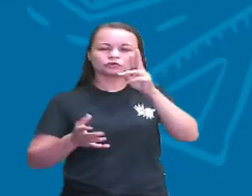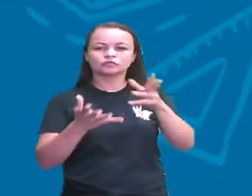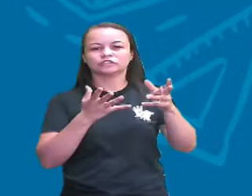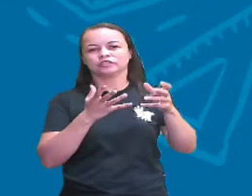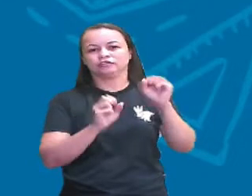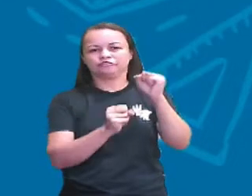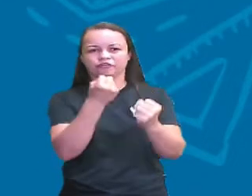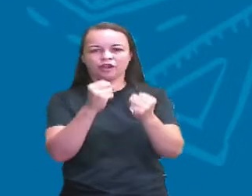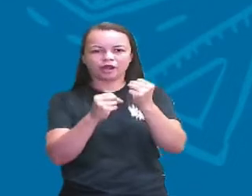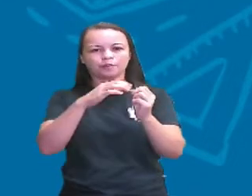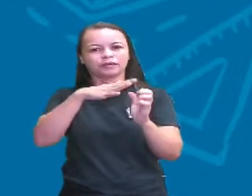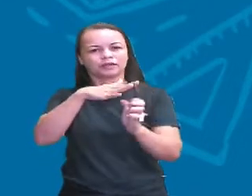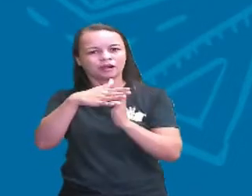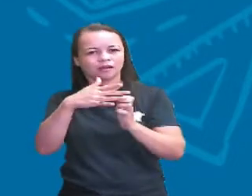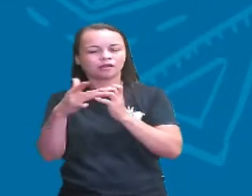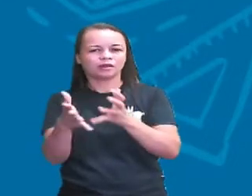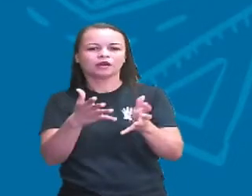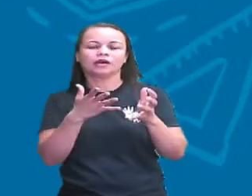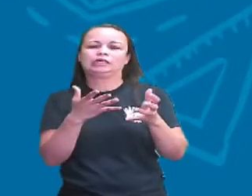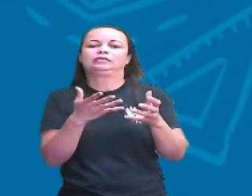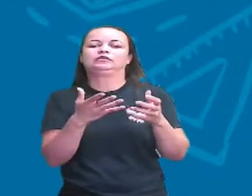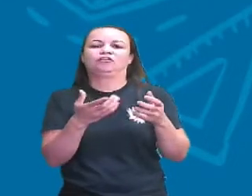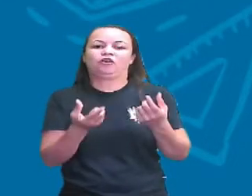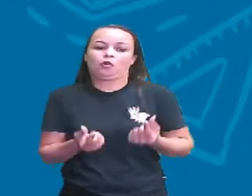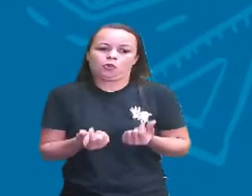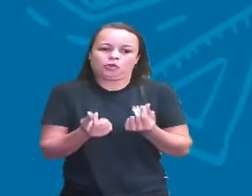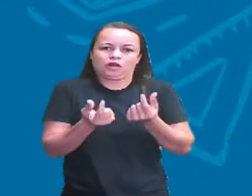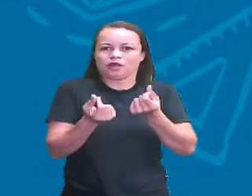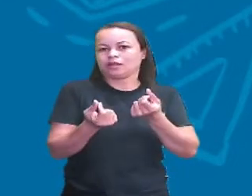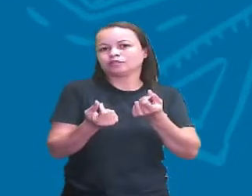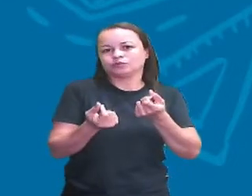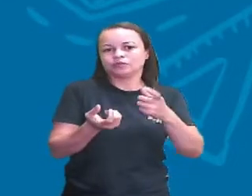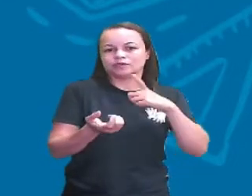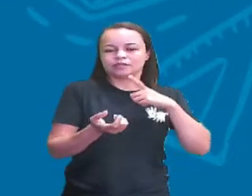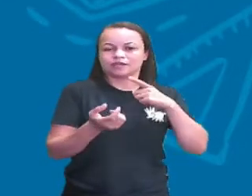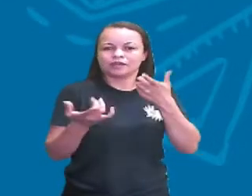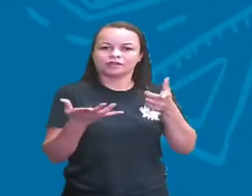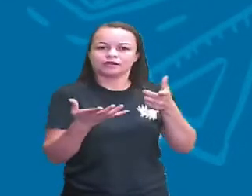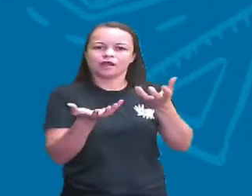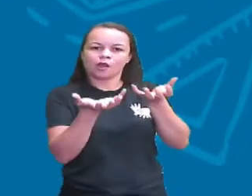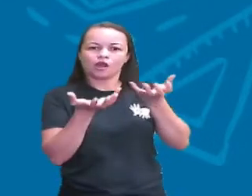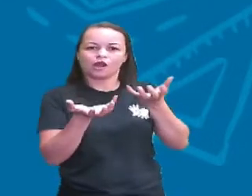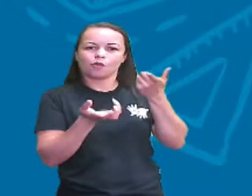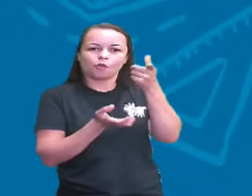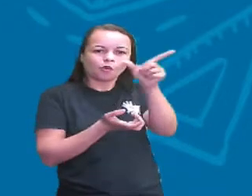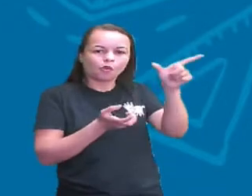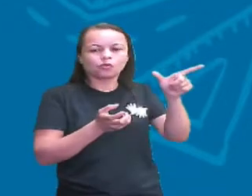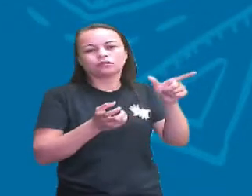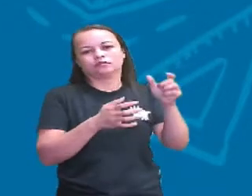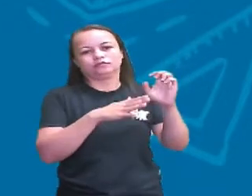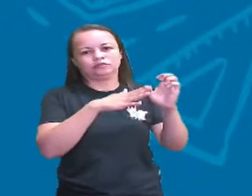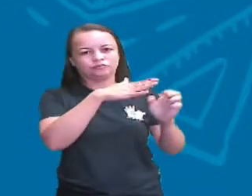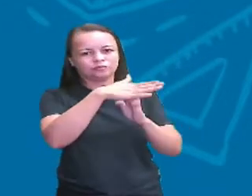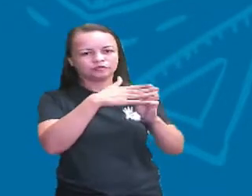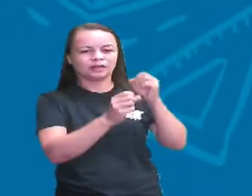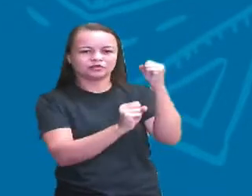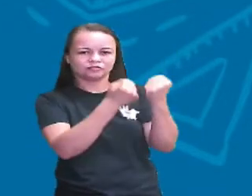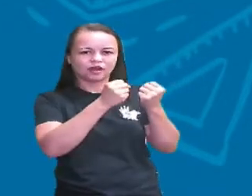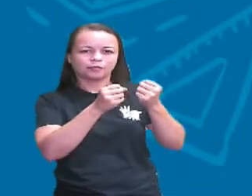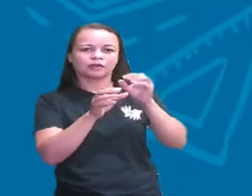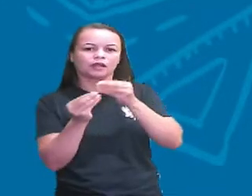bastante. Estavam agora querendo investir o lucro em outras fábricas, em outras regiões.